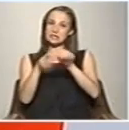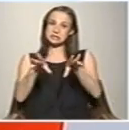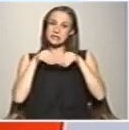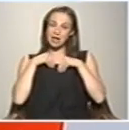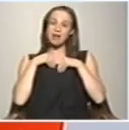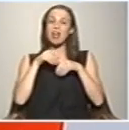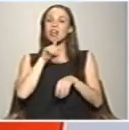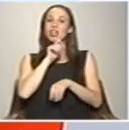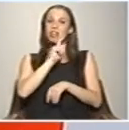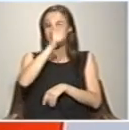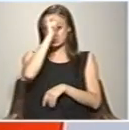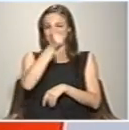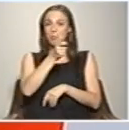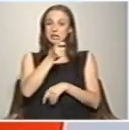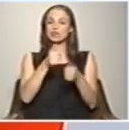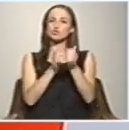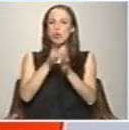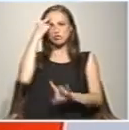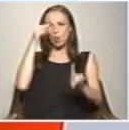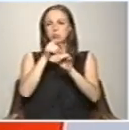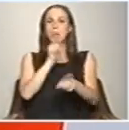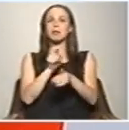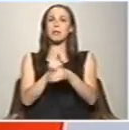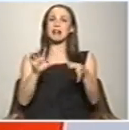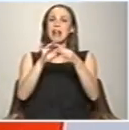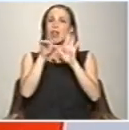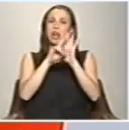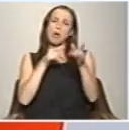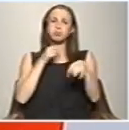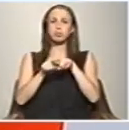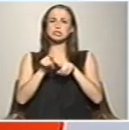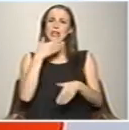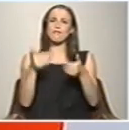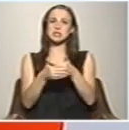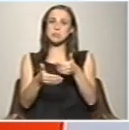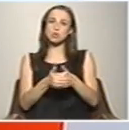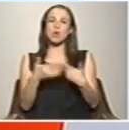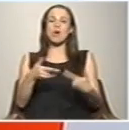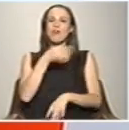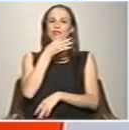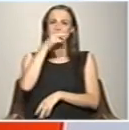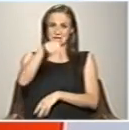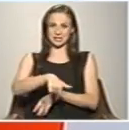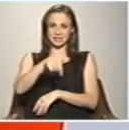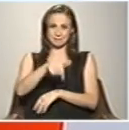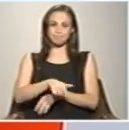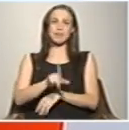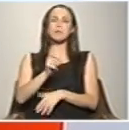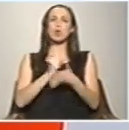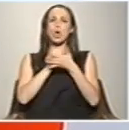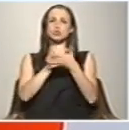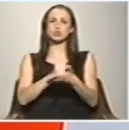todos na prática a mesma linha em relação às políticas de envelhecimento. Vamos falar disso hoje aqui também com a ajuda dos